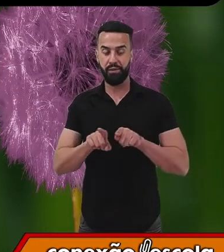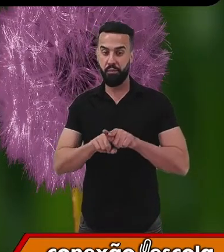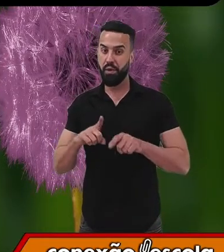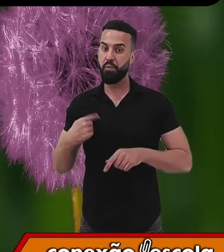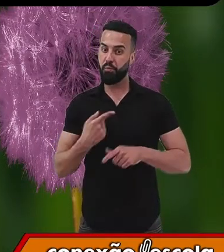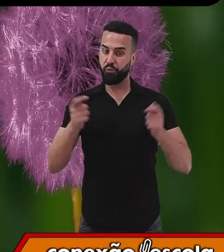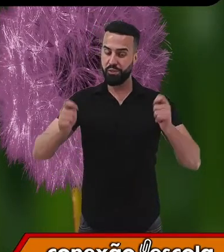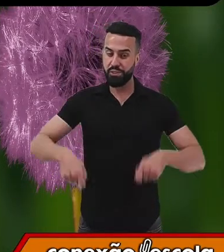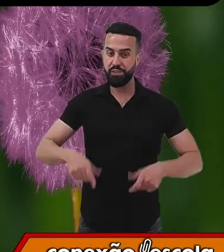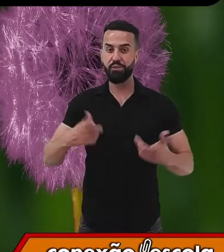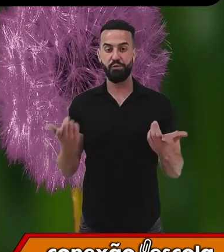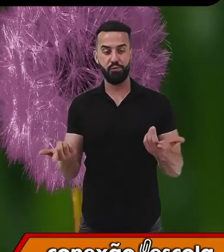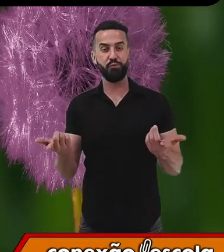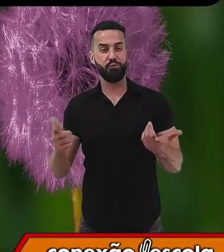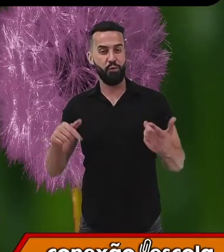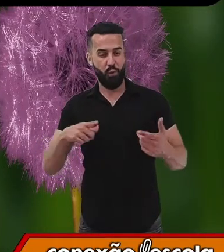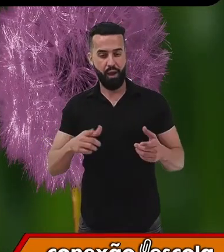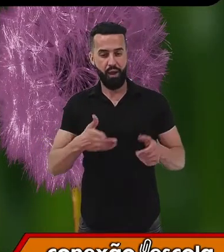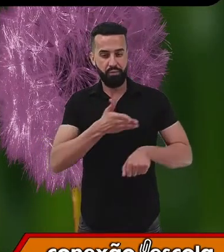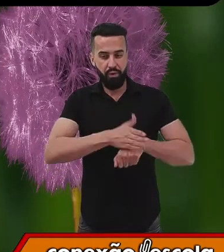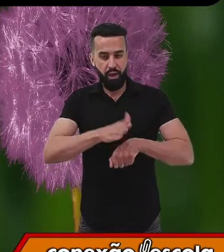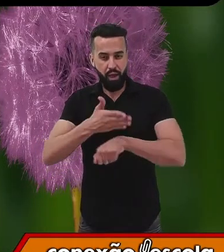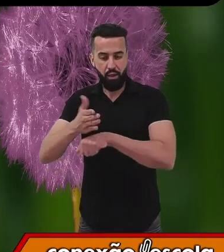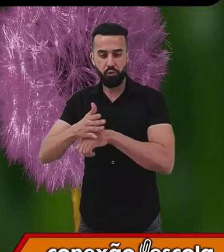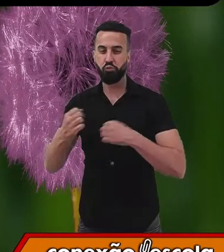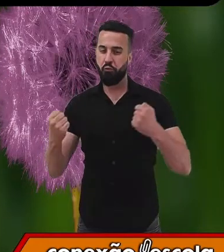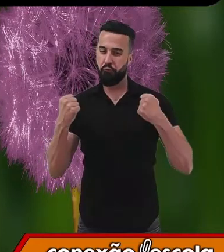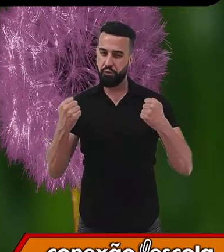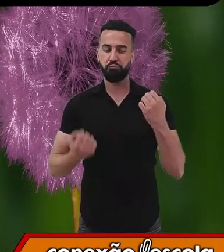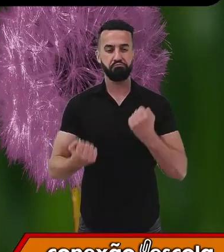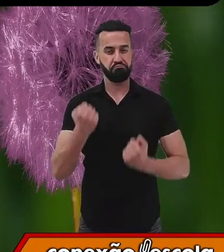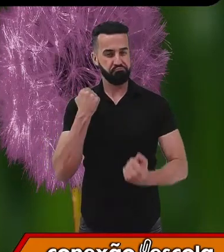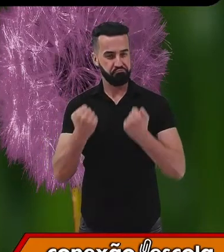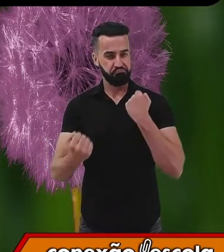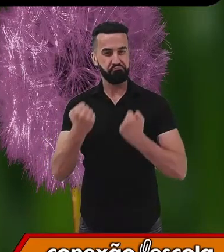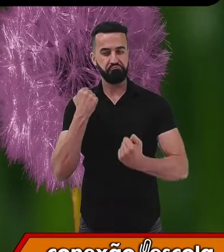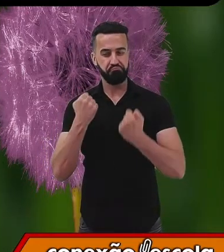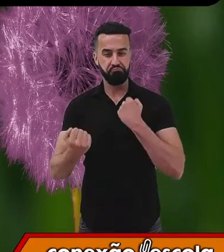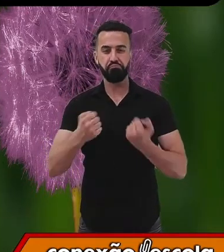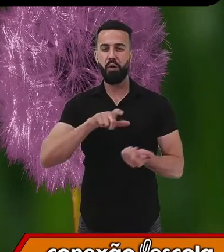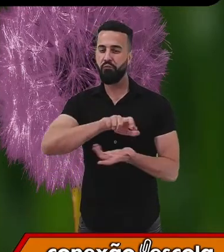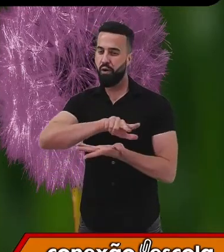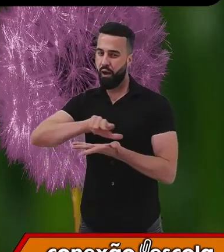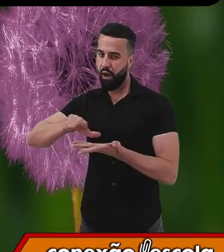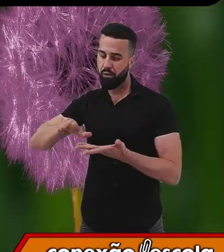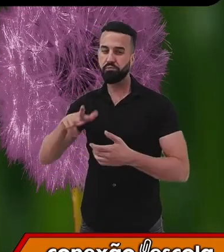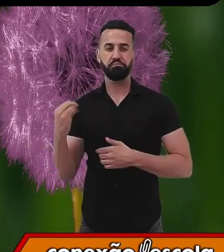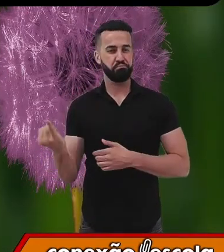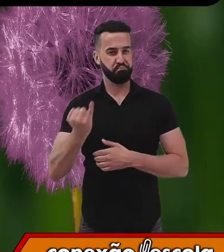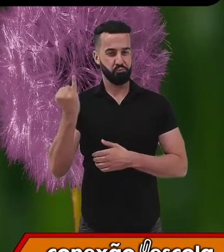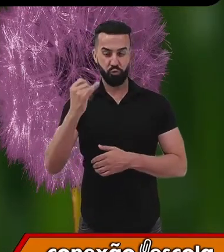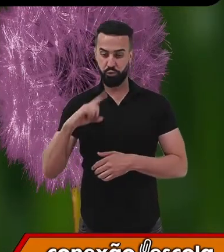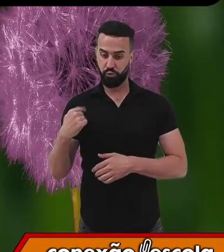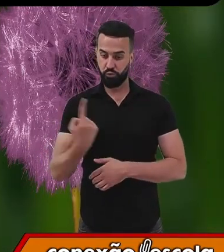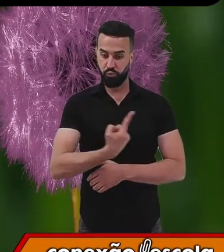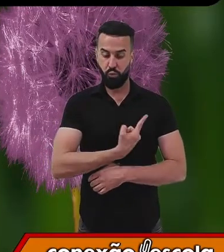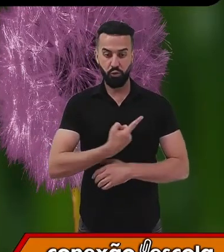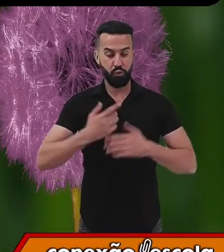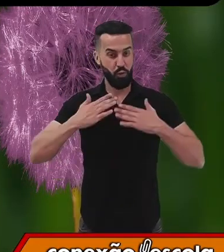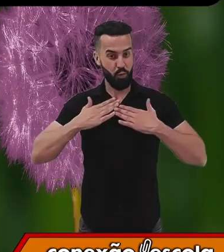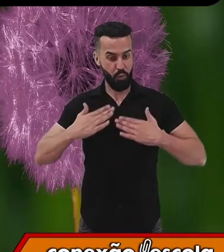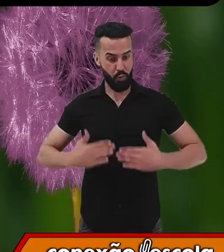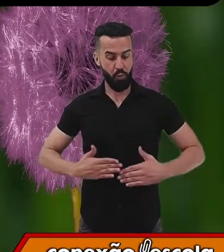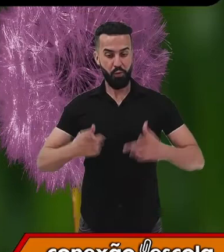de atividades físicas, dentre outras. Essa energia é extremamente importante para o funcionamento do corpo e